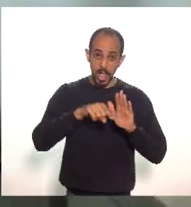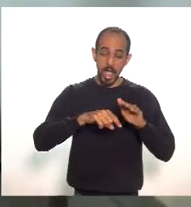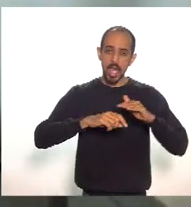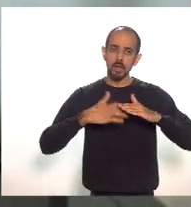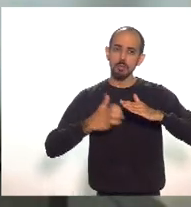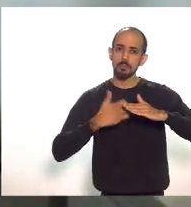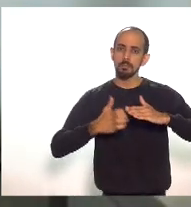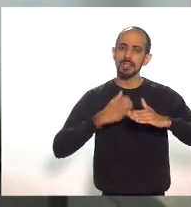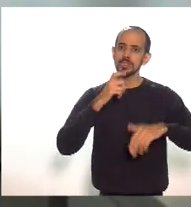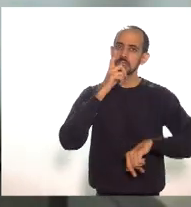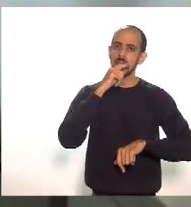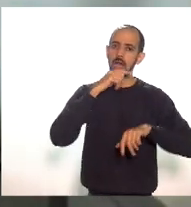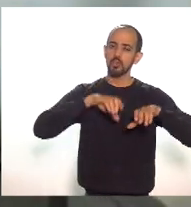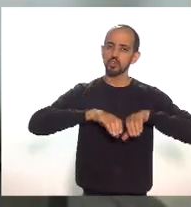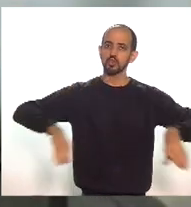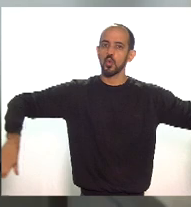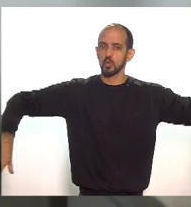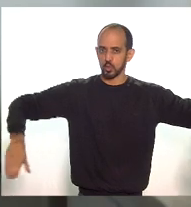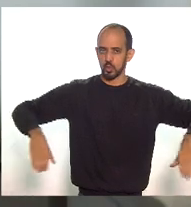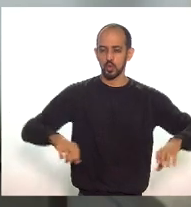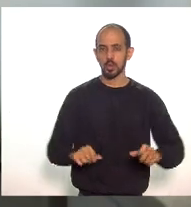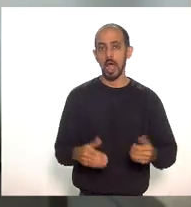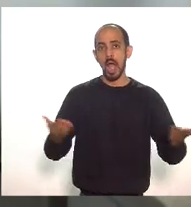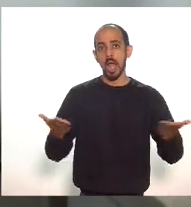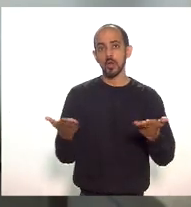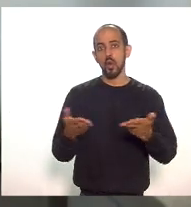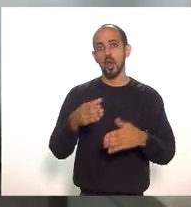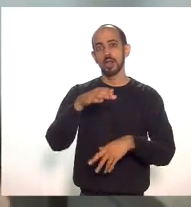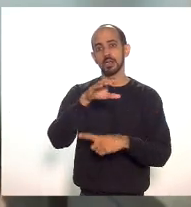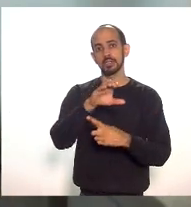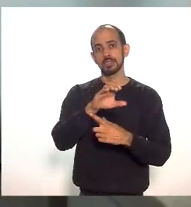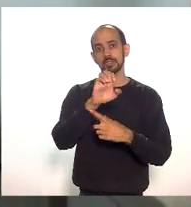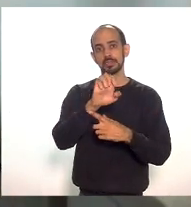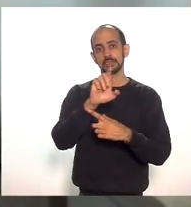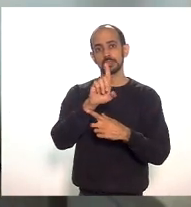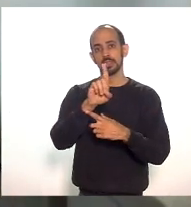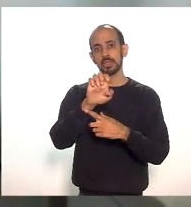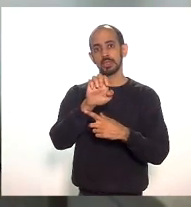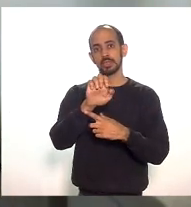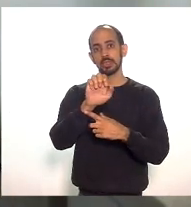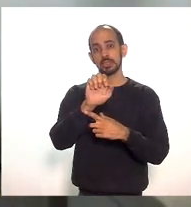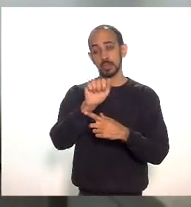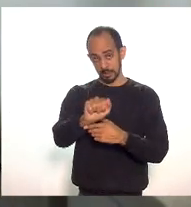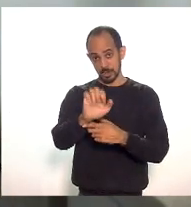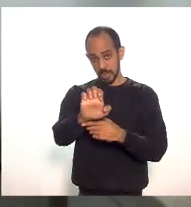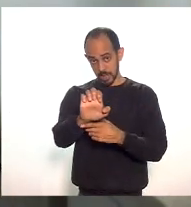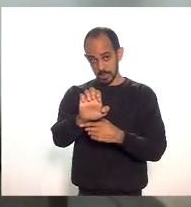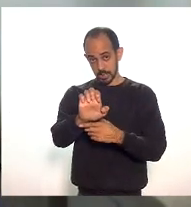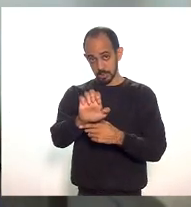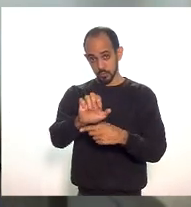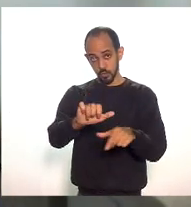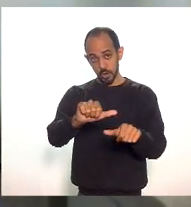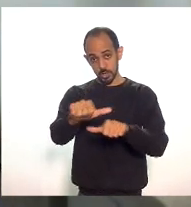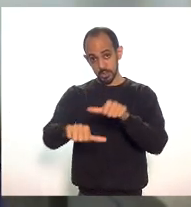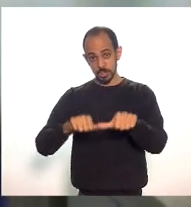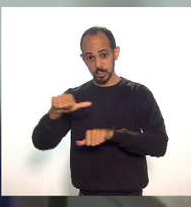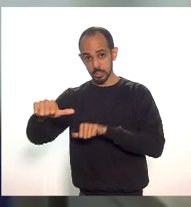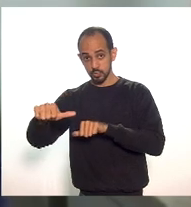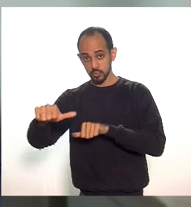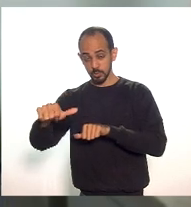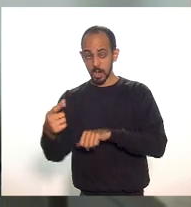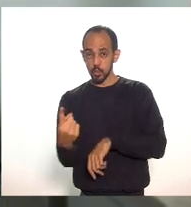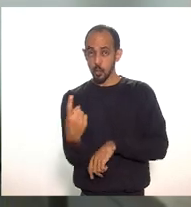de água e esgoto e agora a cê vai foi deslocada para ser única e